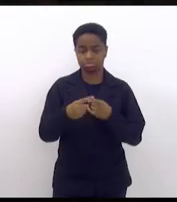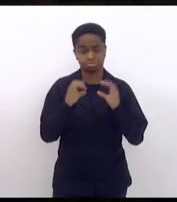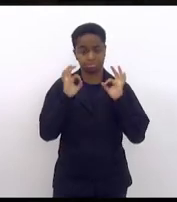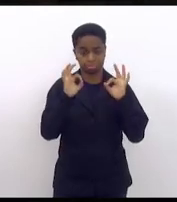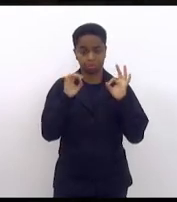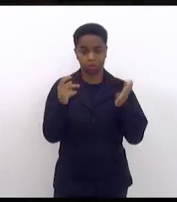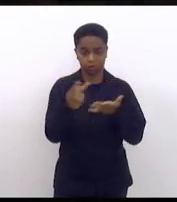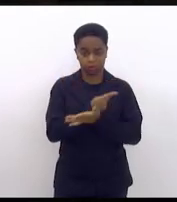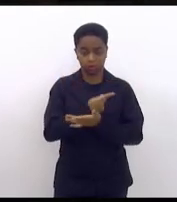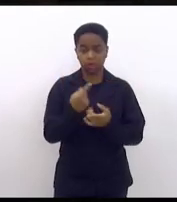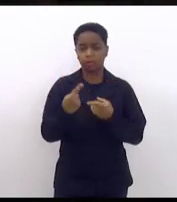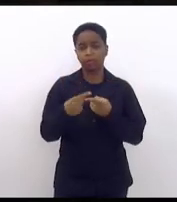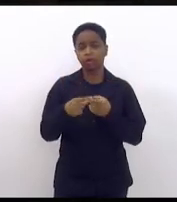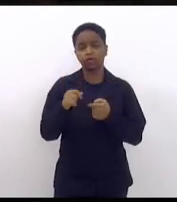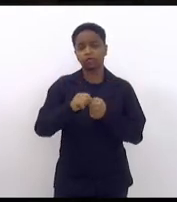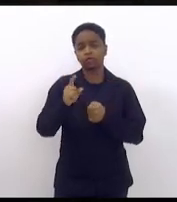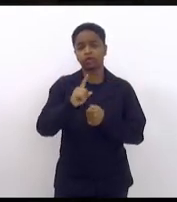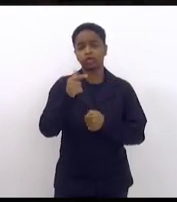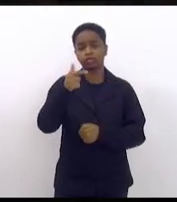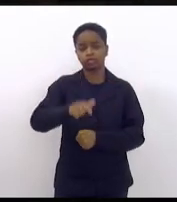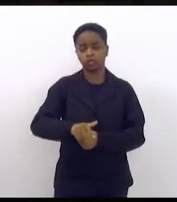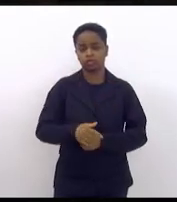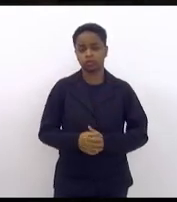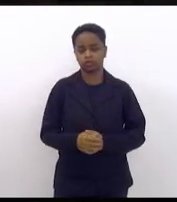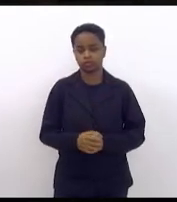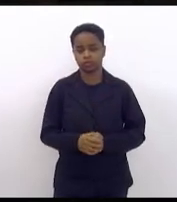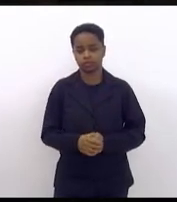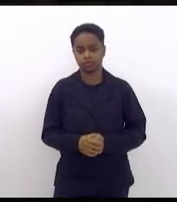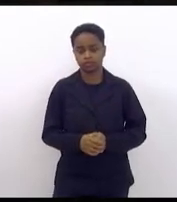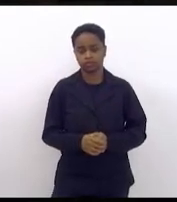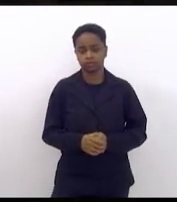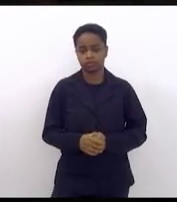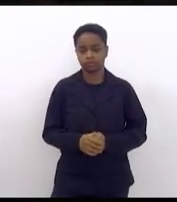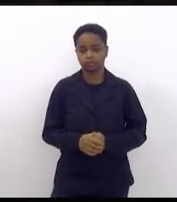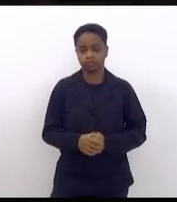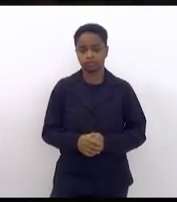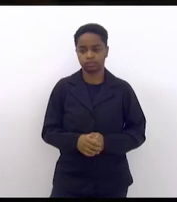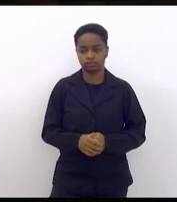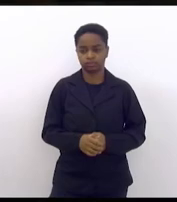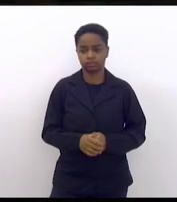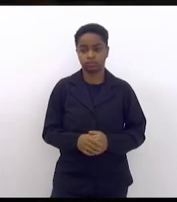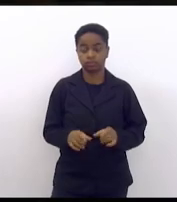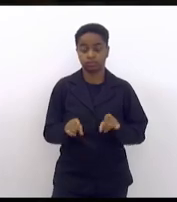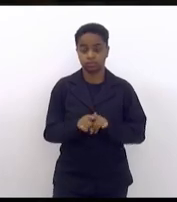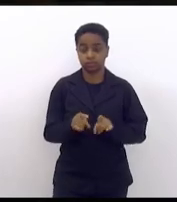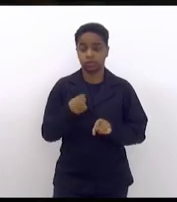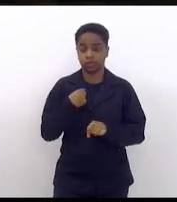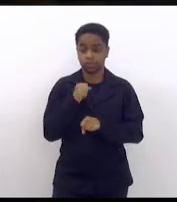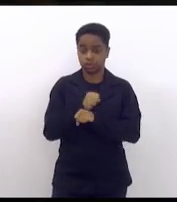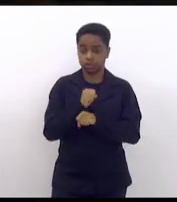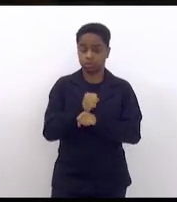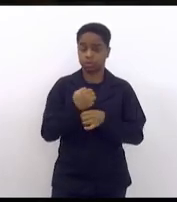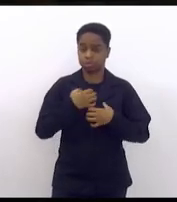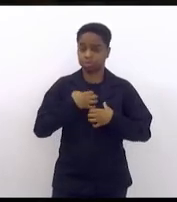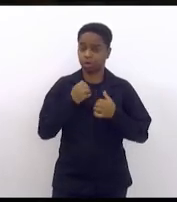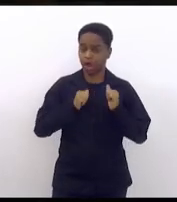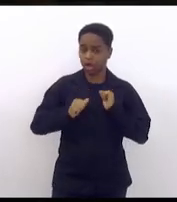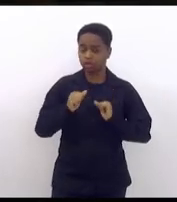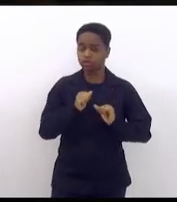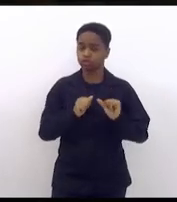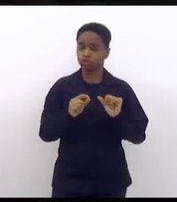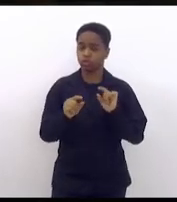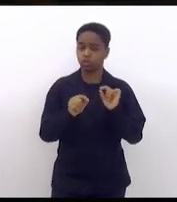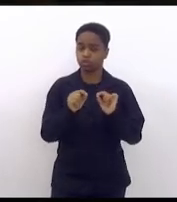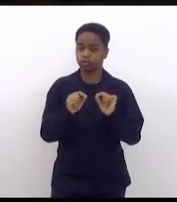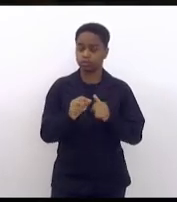não repeti-lo? E, finalmente, aguardo aqui ansiosamente